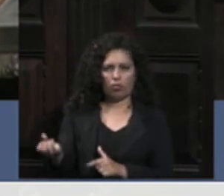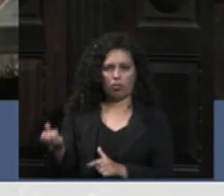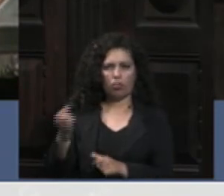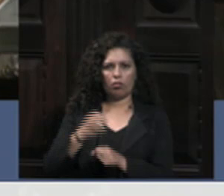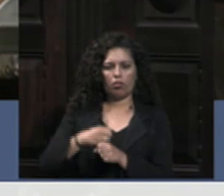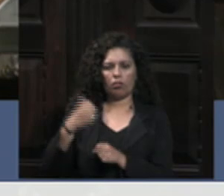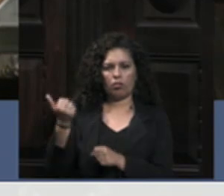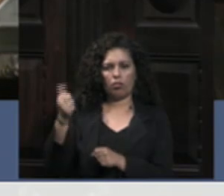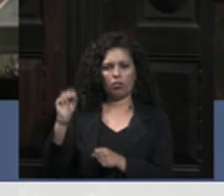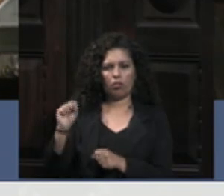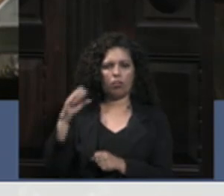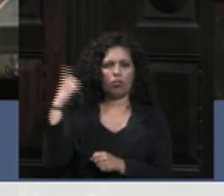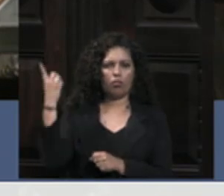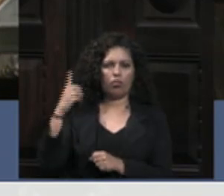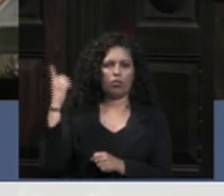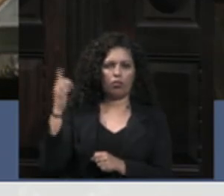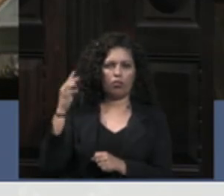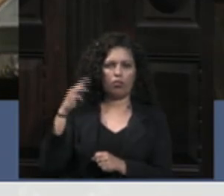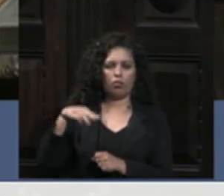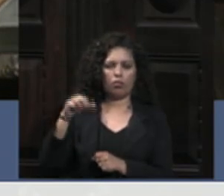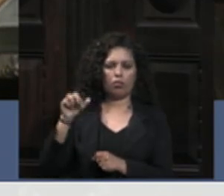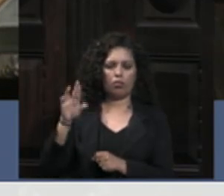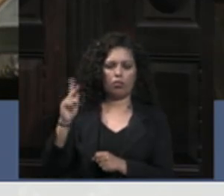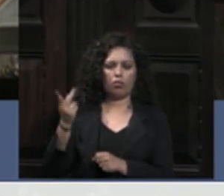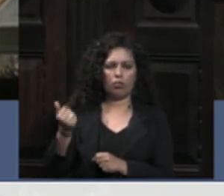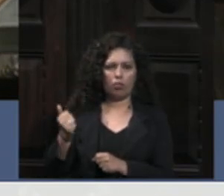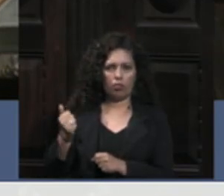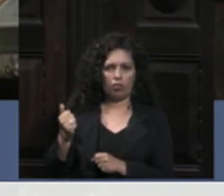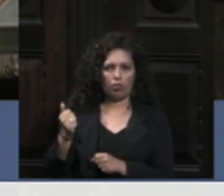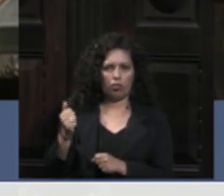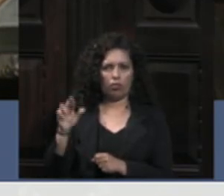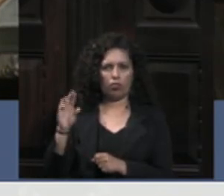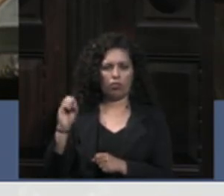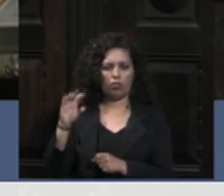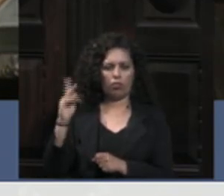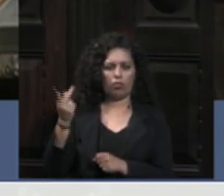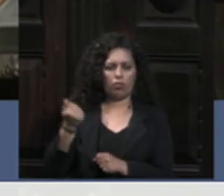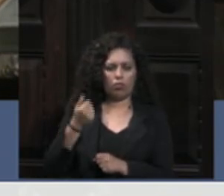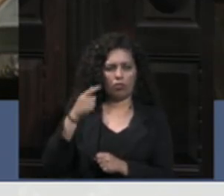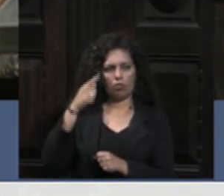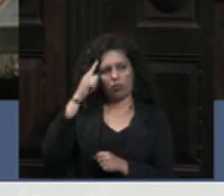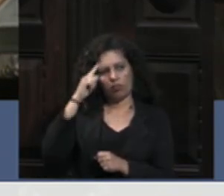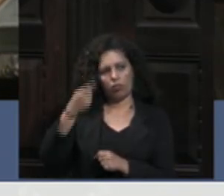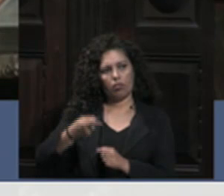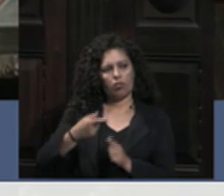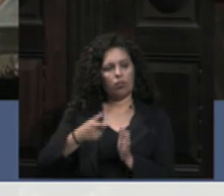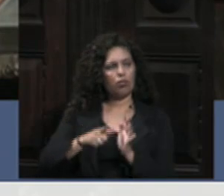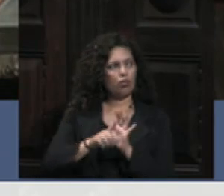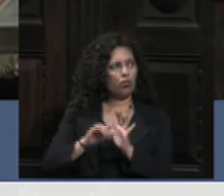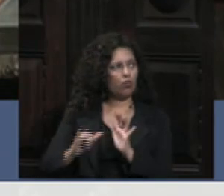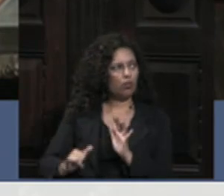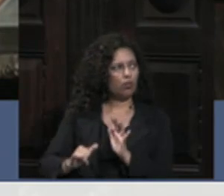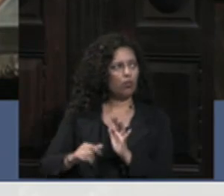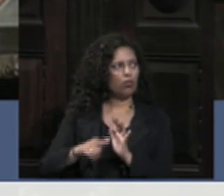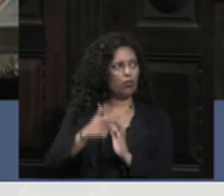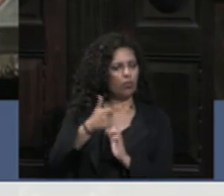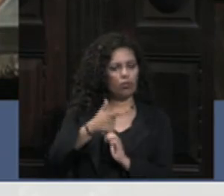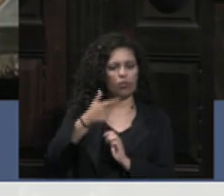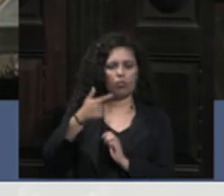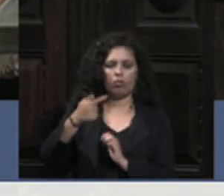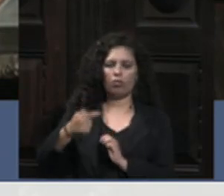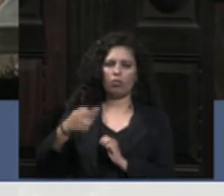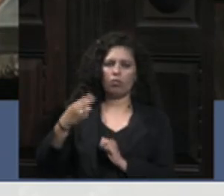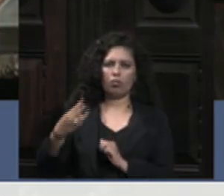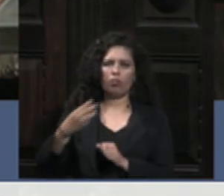266/2018, de autoria da deputada Marta Rocha. Indicação legislativa número